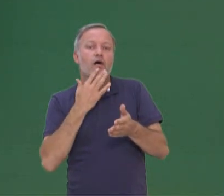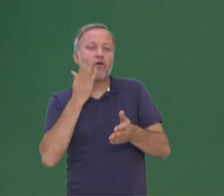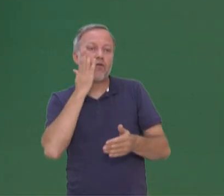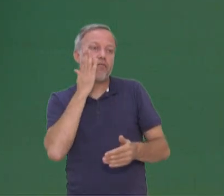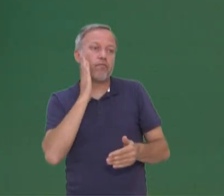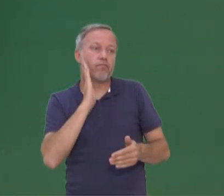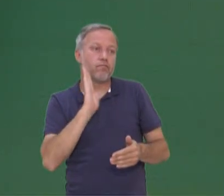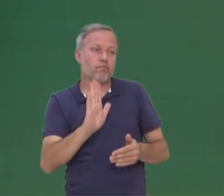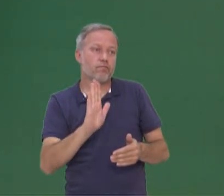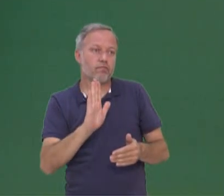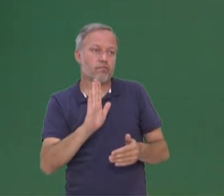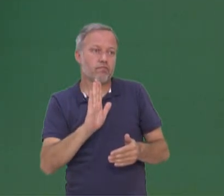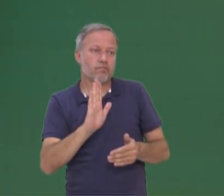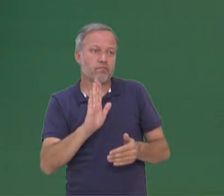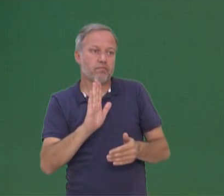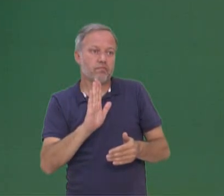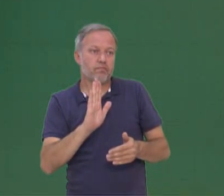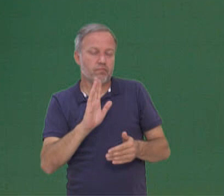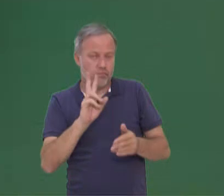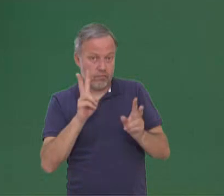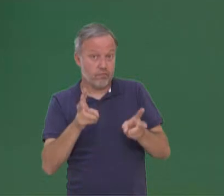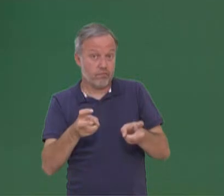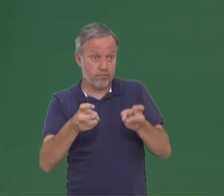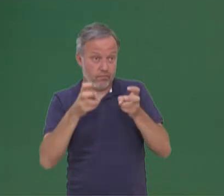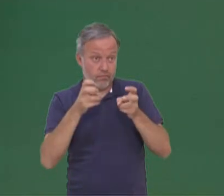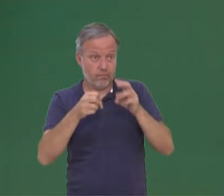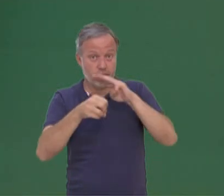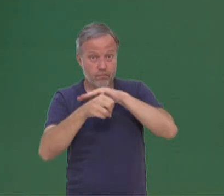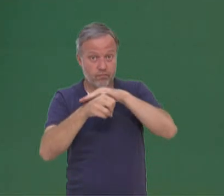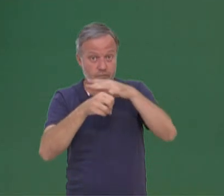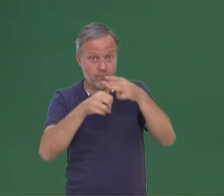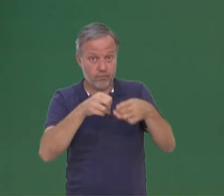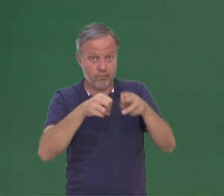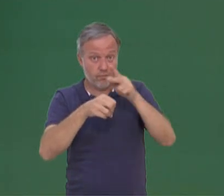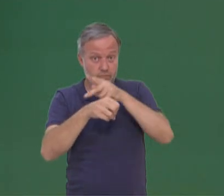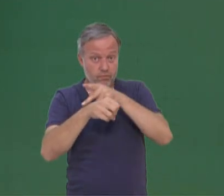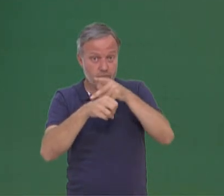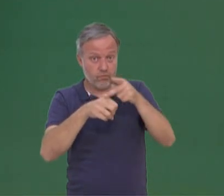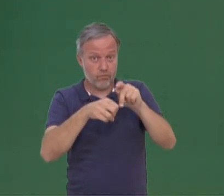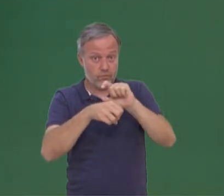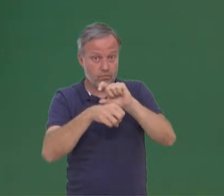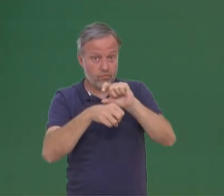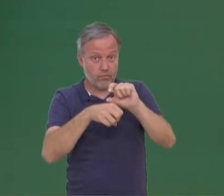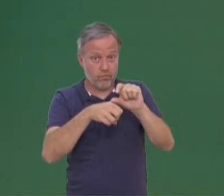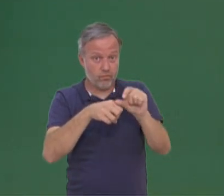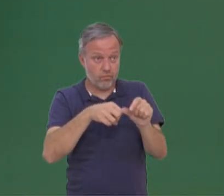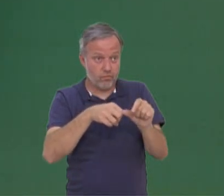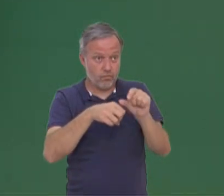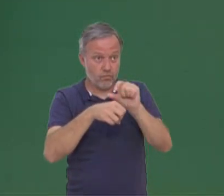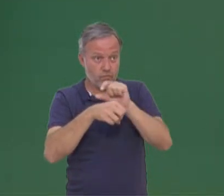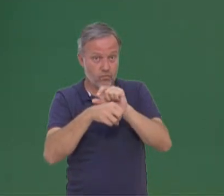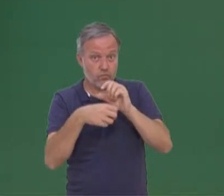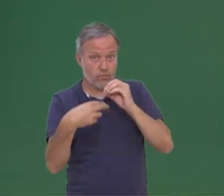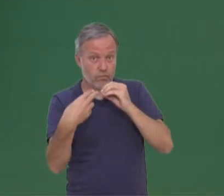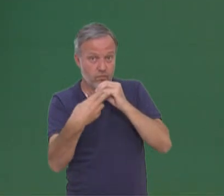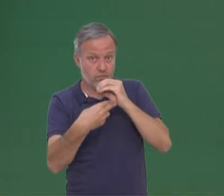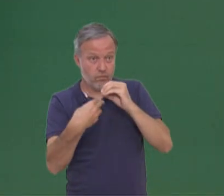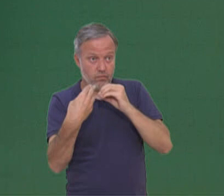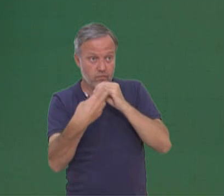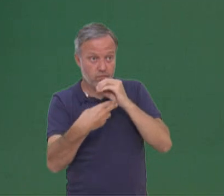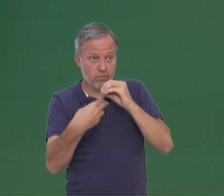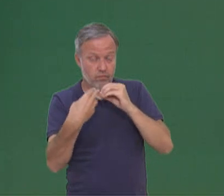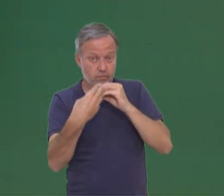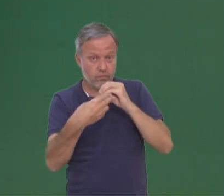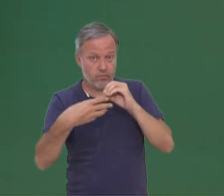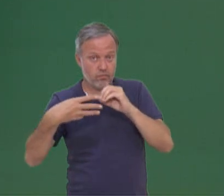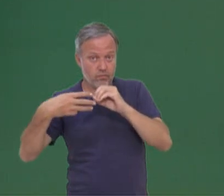substâncias ácidas, ele vê que a parede celular é bem ácida, porque fica bem corada, o núcleo é muito ácido e